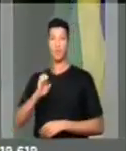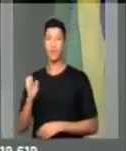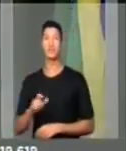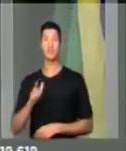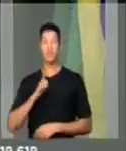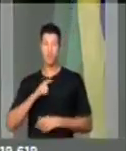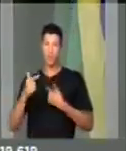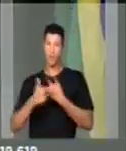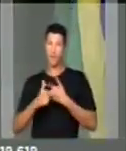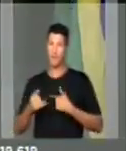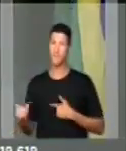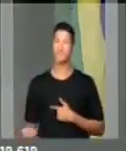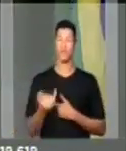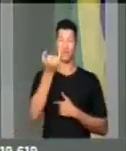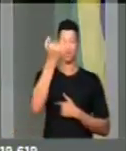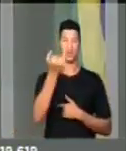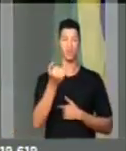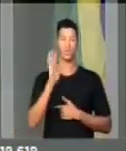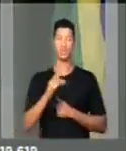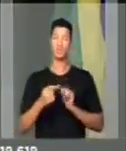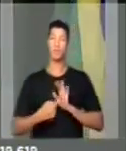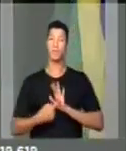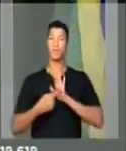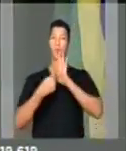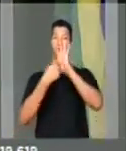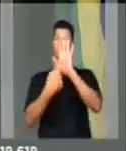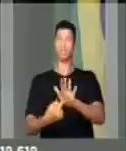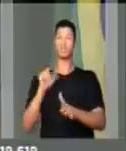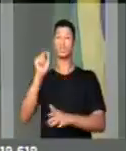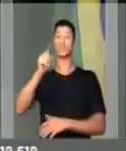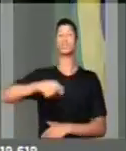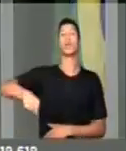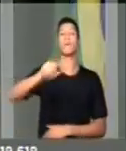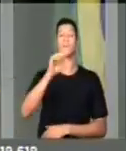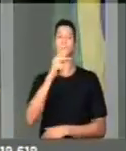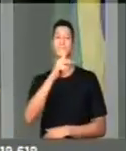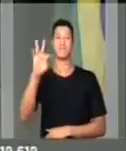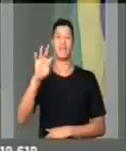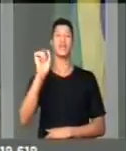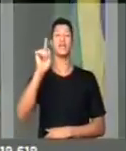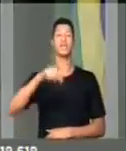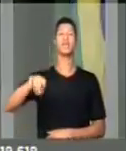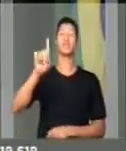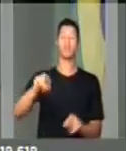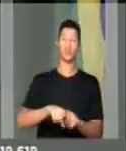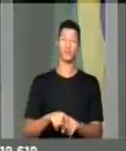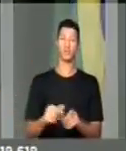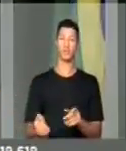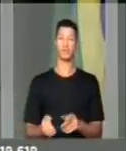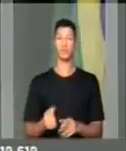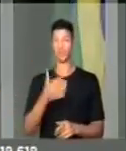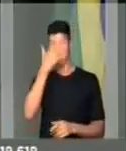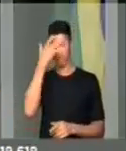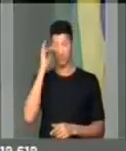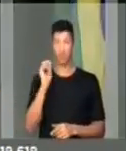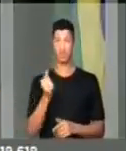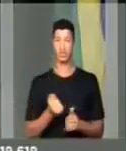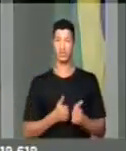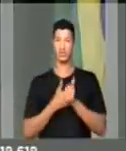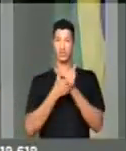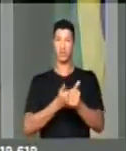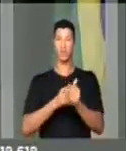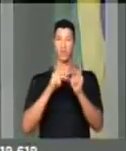que tem um papel fundamental, foi mostrando quem era o PT e quem era os que